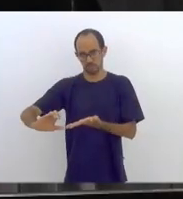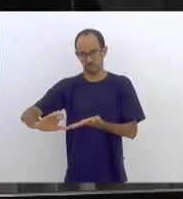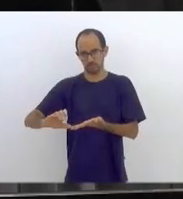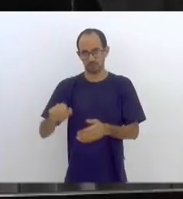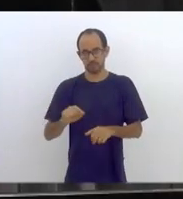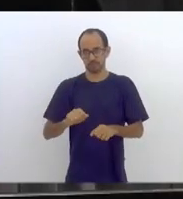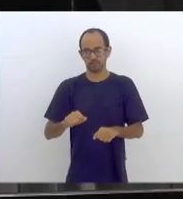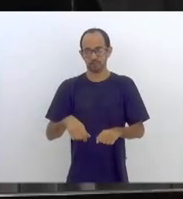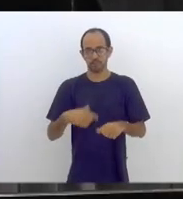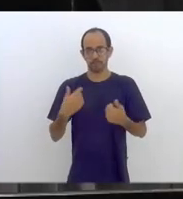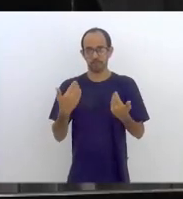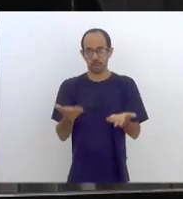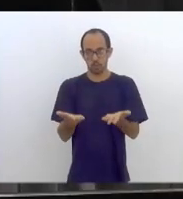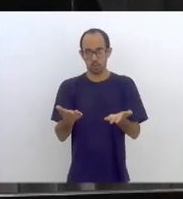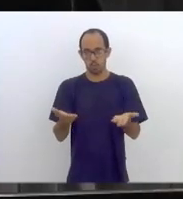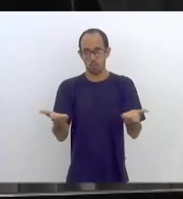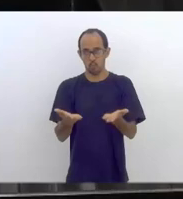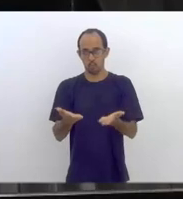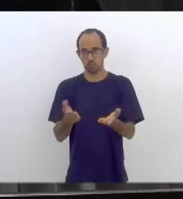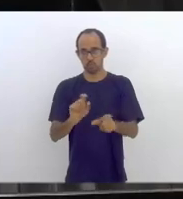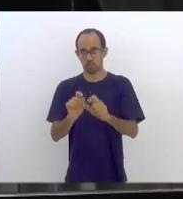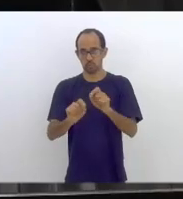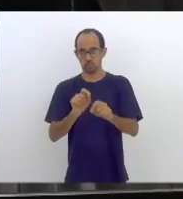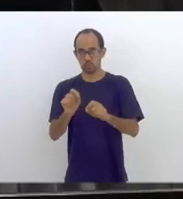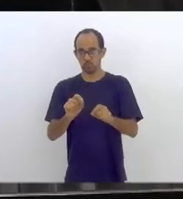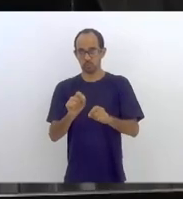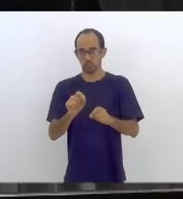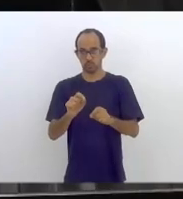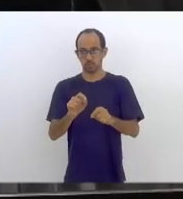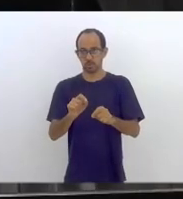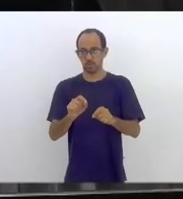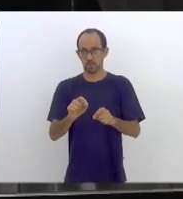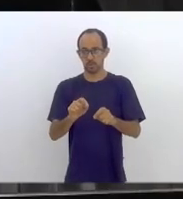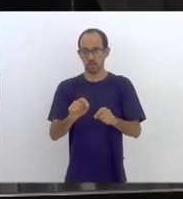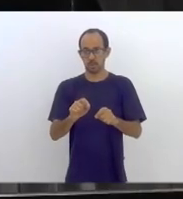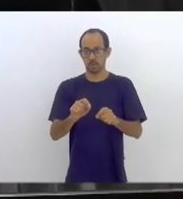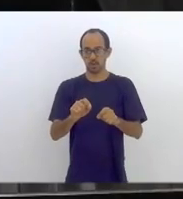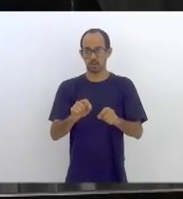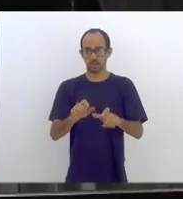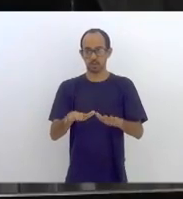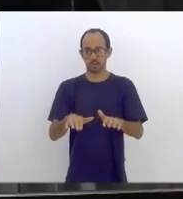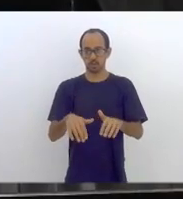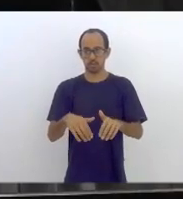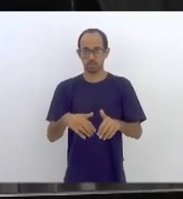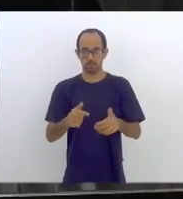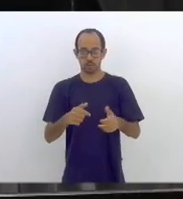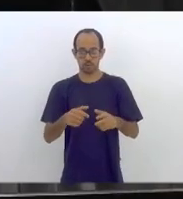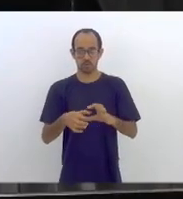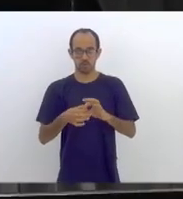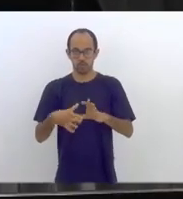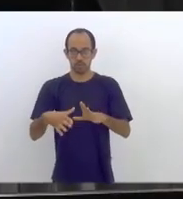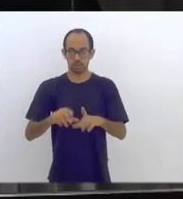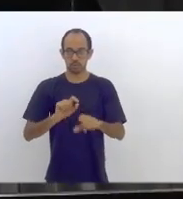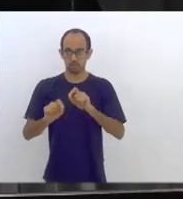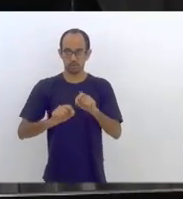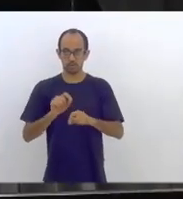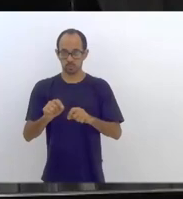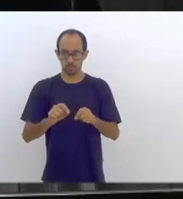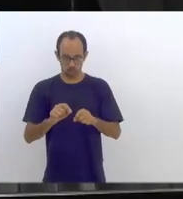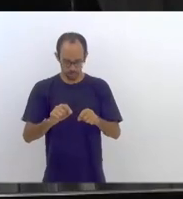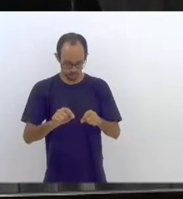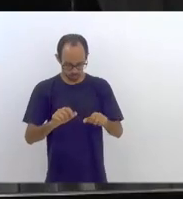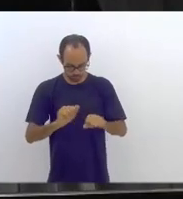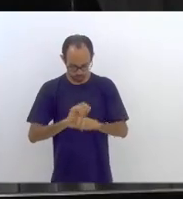que hoje não temos mais as figuras que deixam muitas vezes transparecer